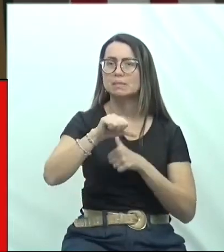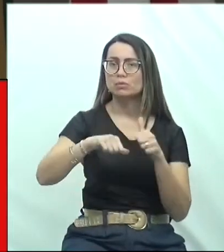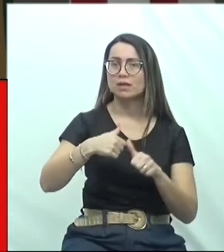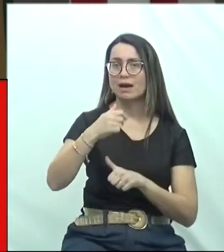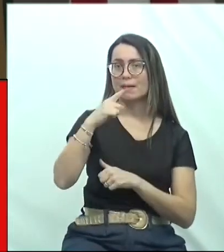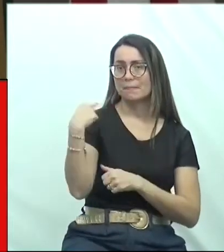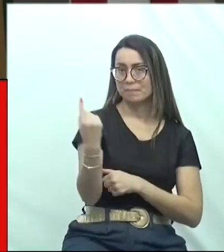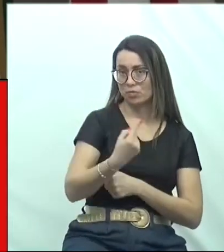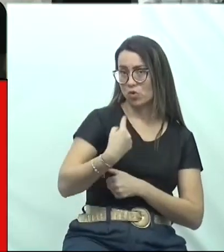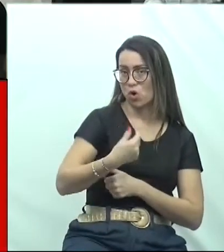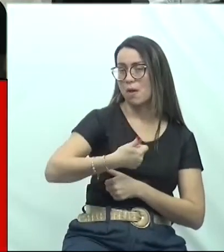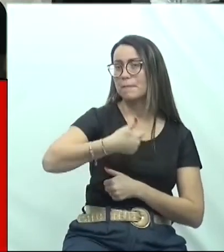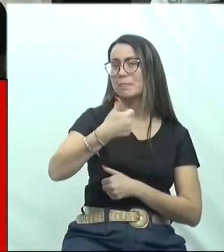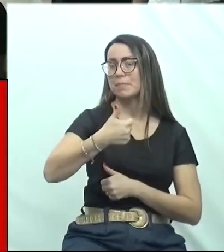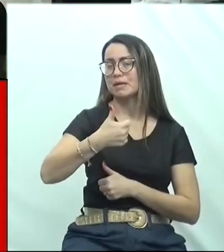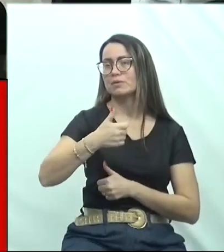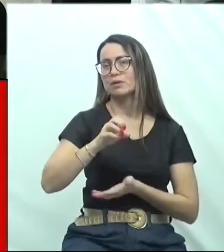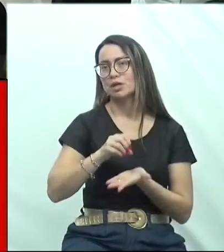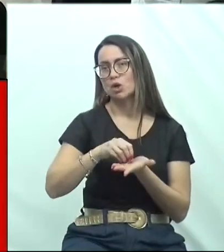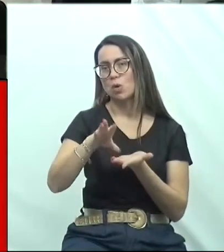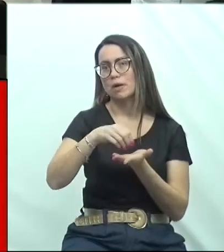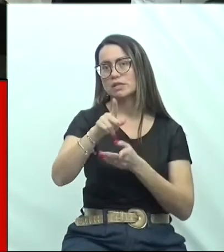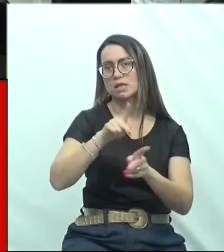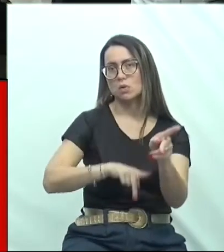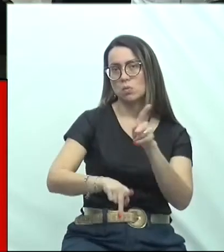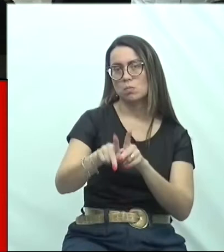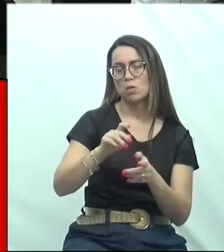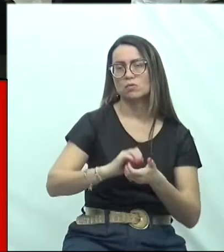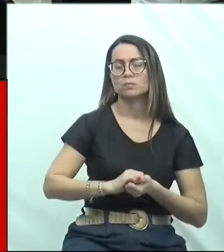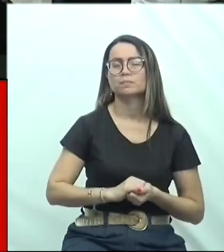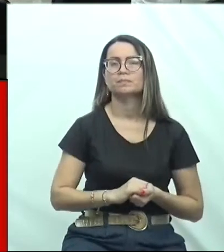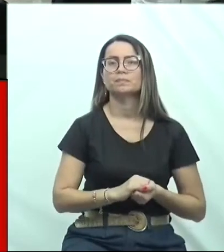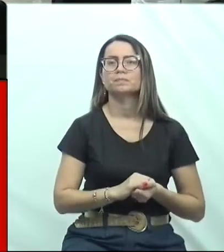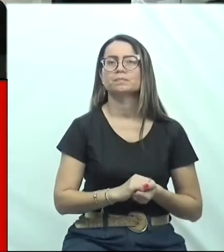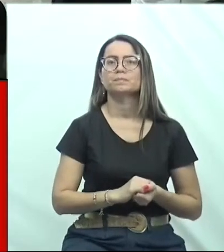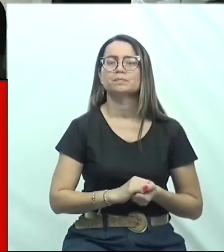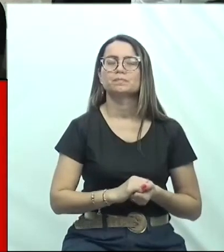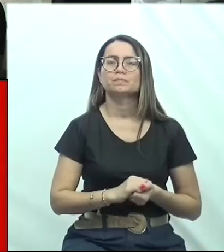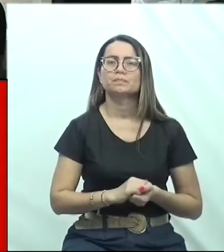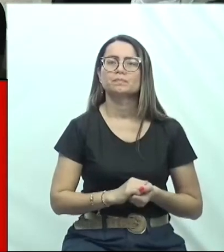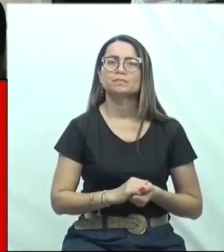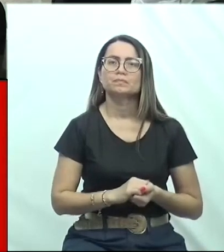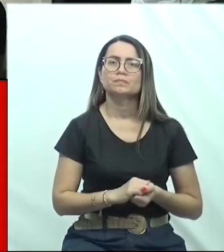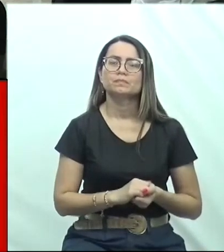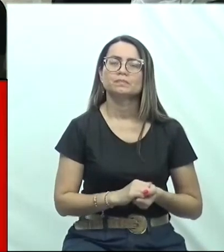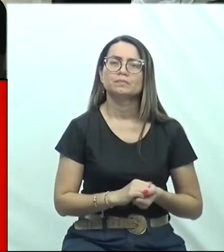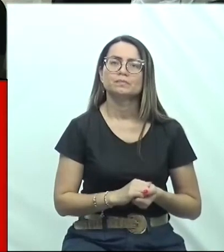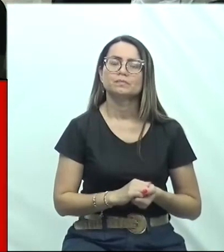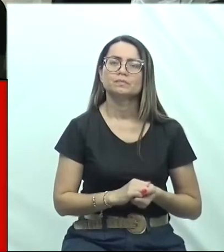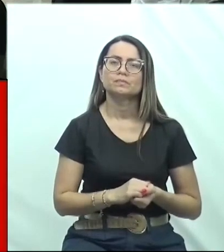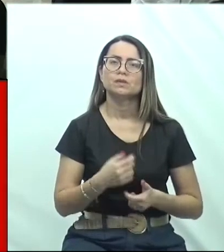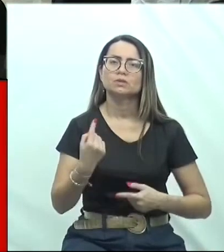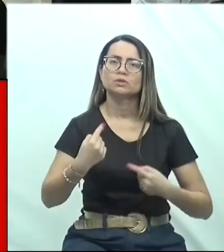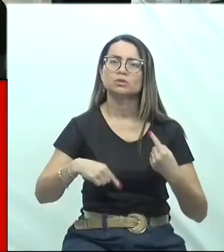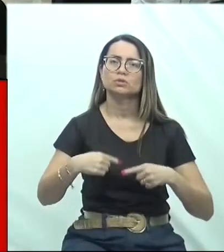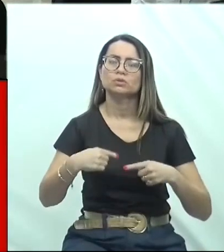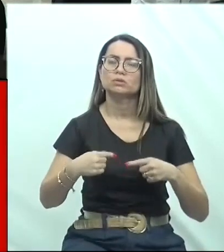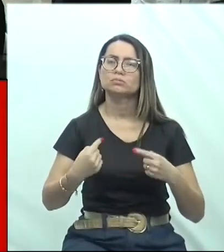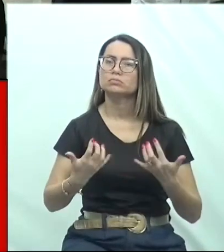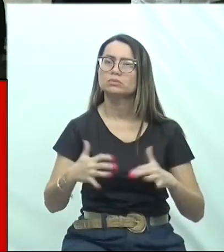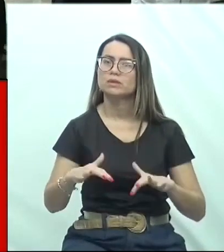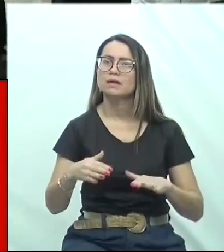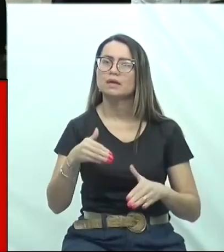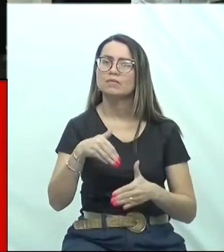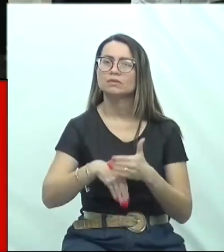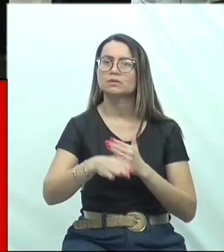ficar difícil. Muito obrigado. O requerimento continua em discussão. Não havendo mais quem queira discutir, está em